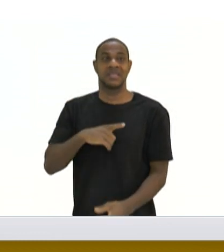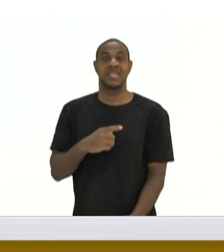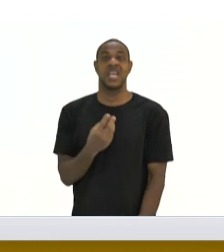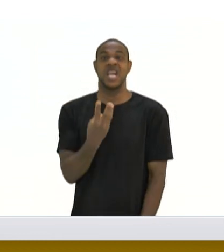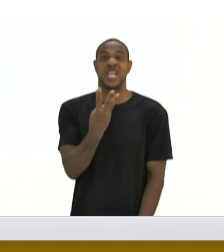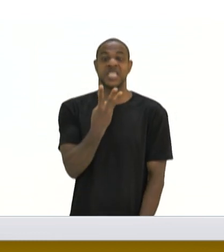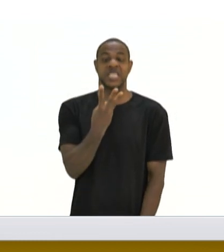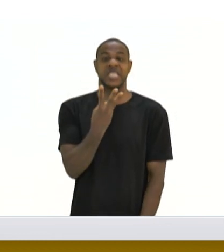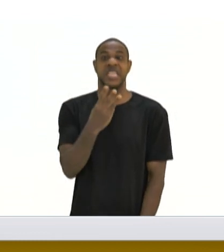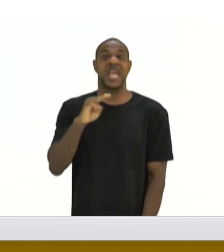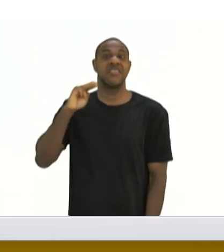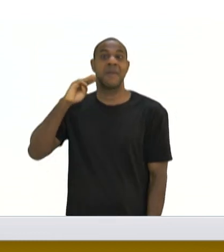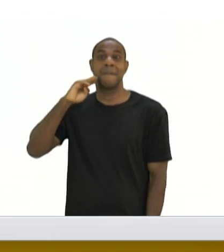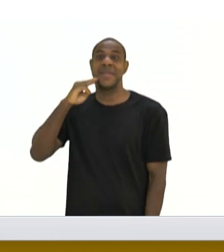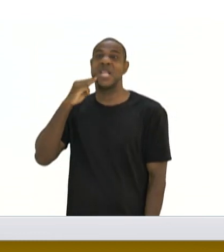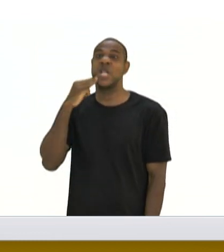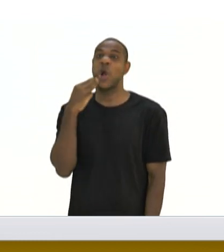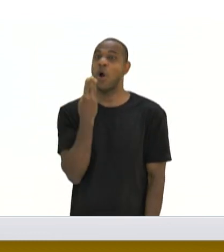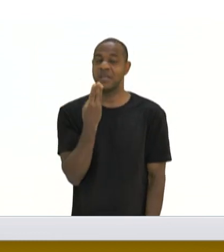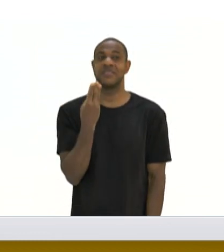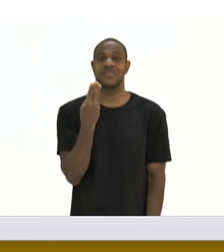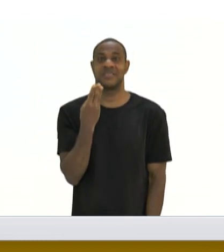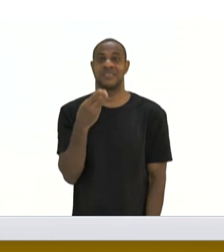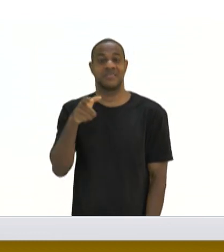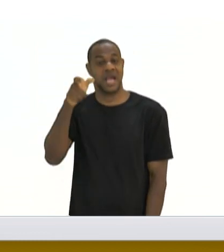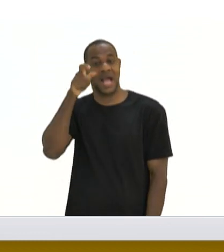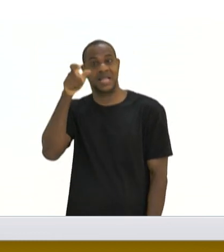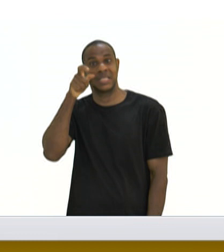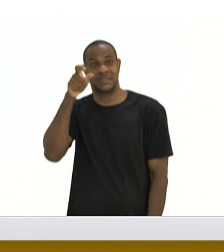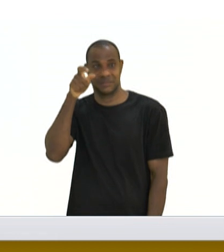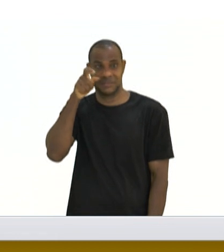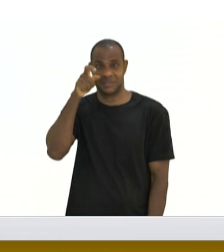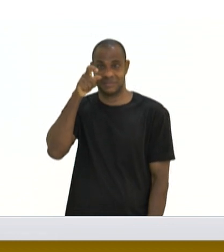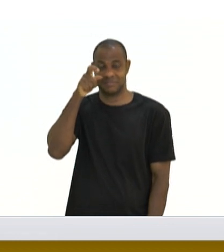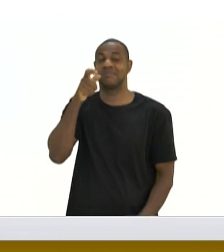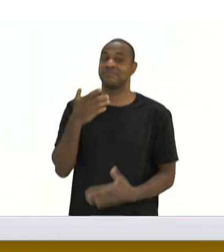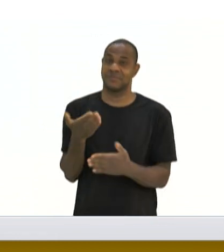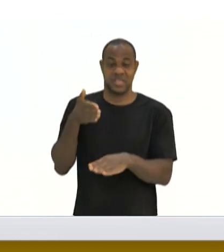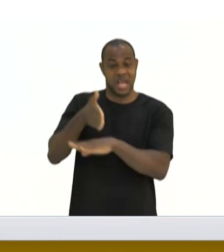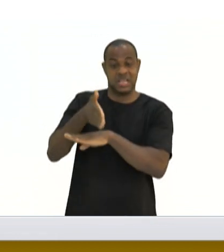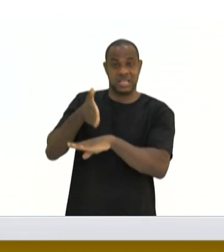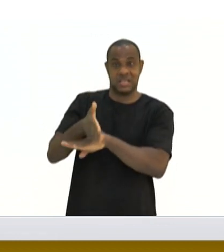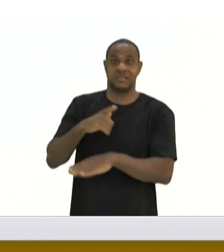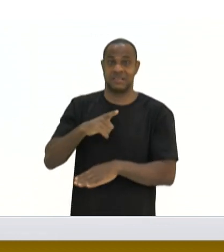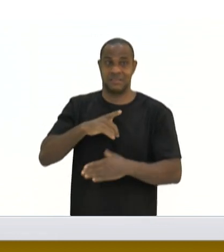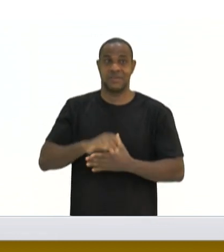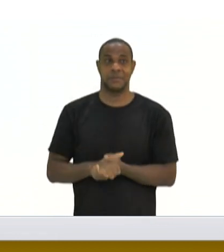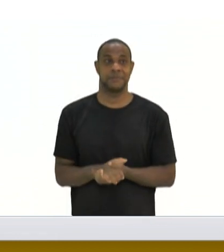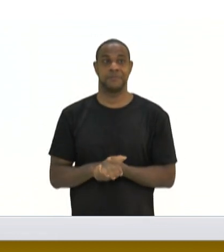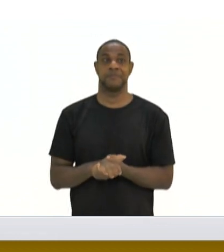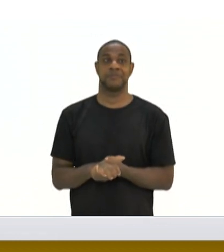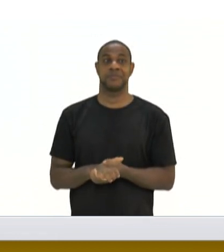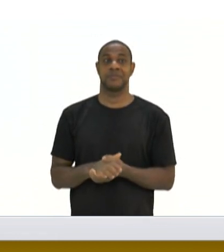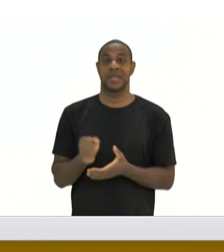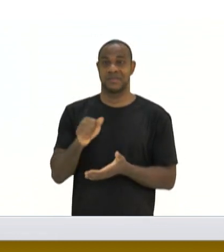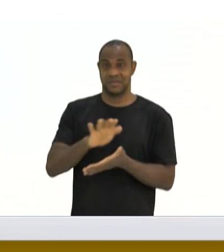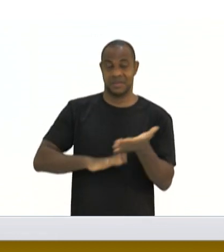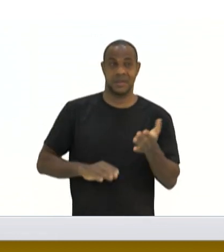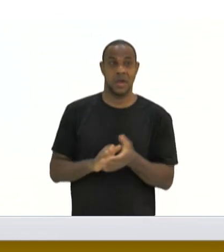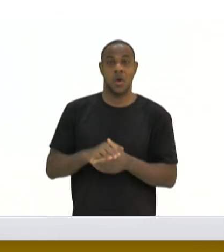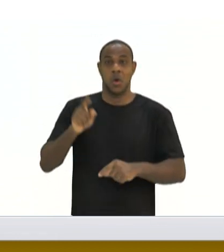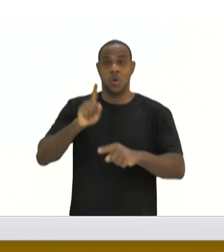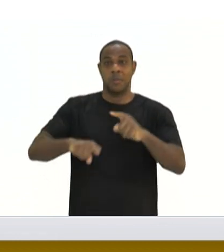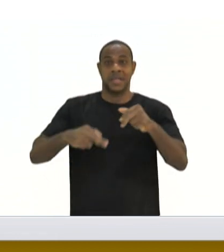3300000 visualizações simultâneas Isso é coisa lá do texto agora vem o exercício o